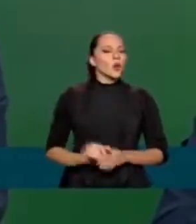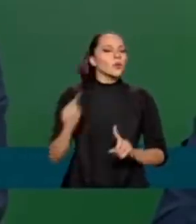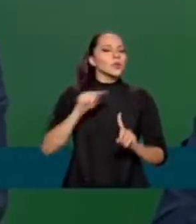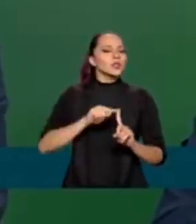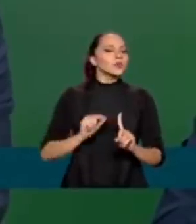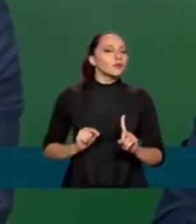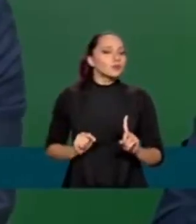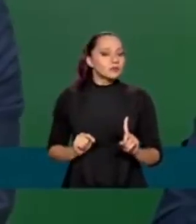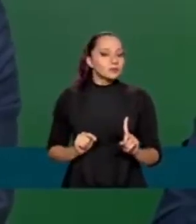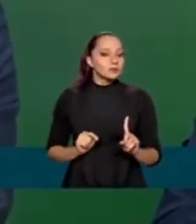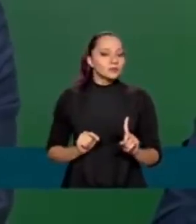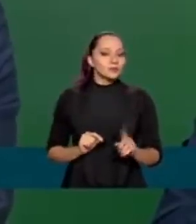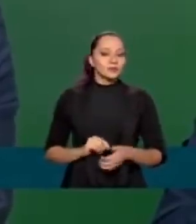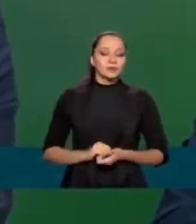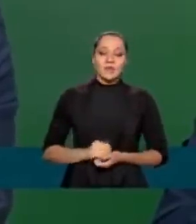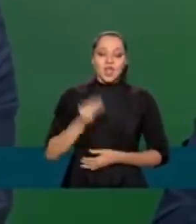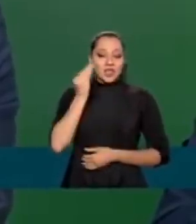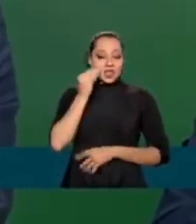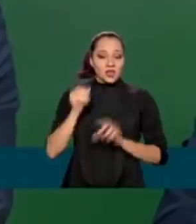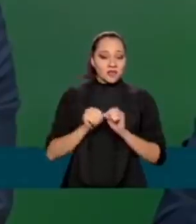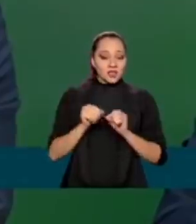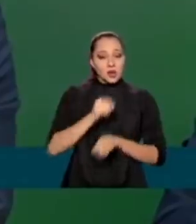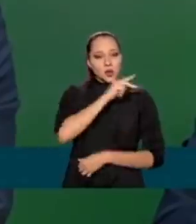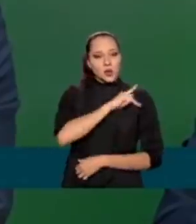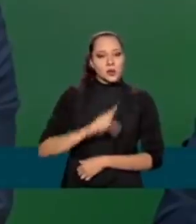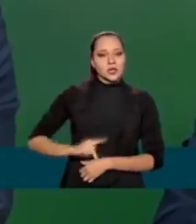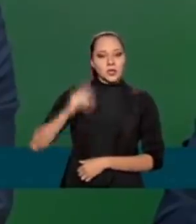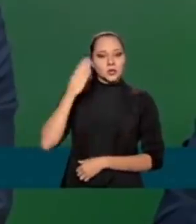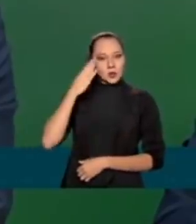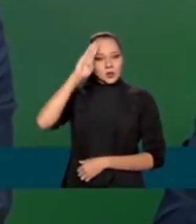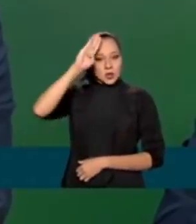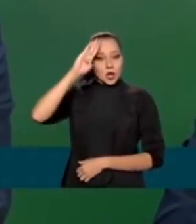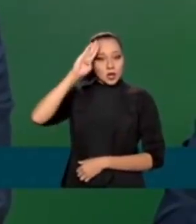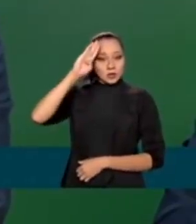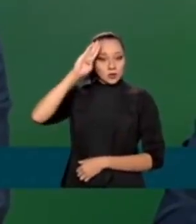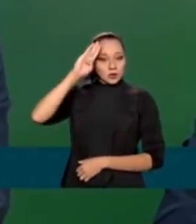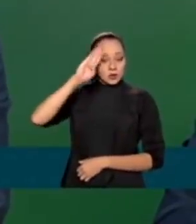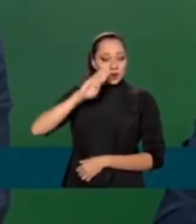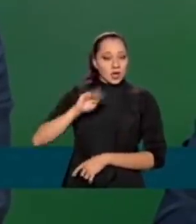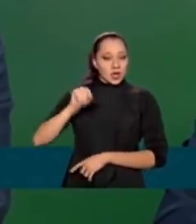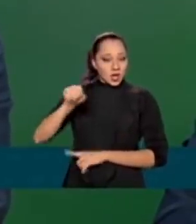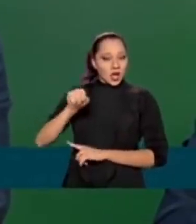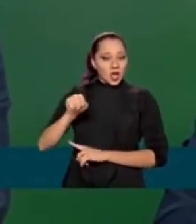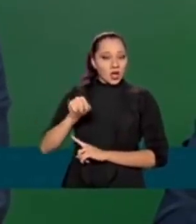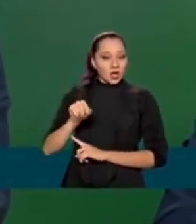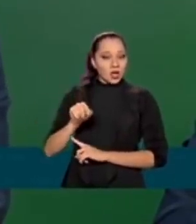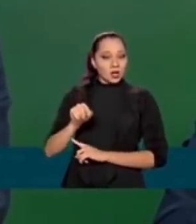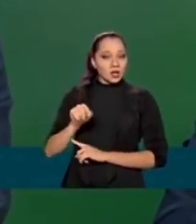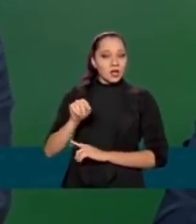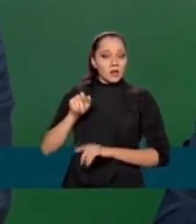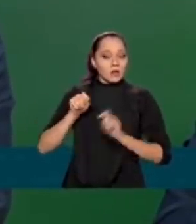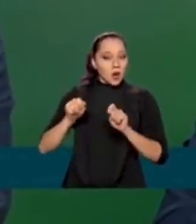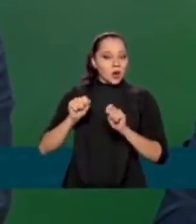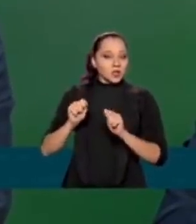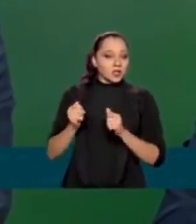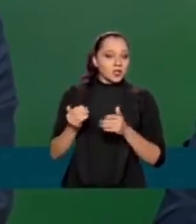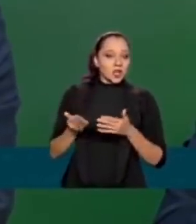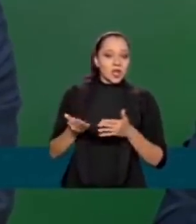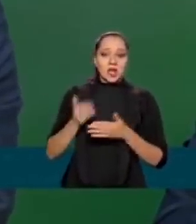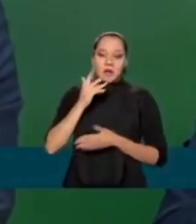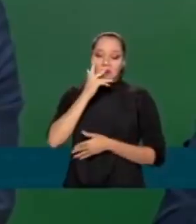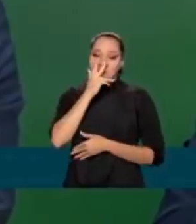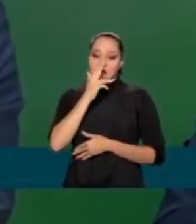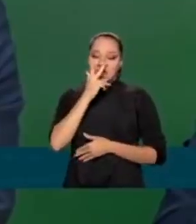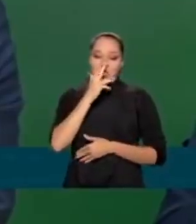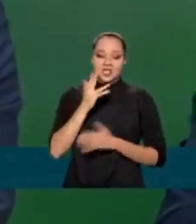objetivo? Tentar fazer com que o presidente Jair Bolsonaro possa, em algum momento,